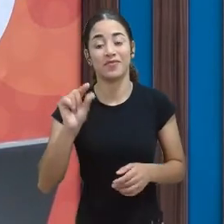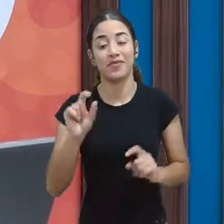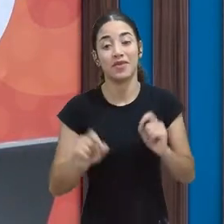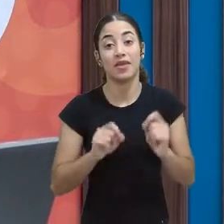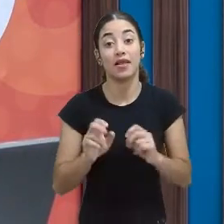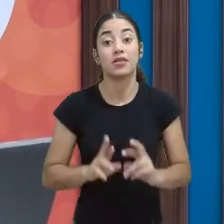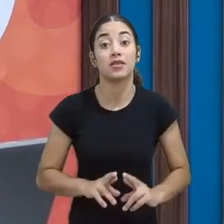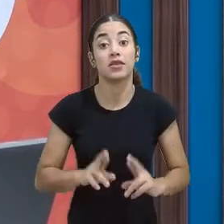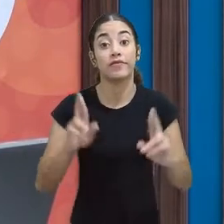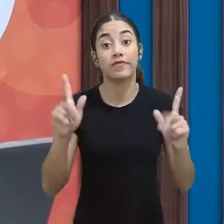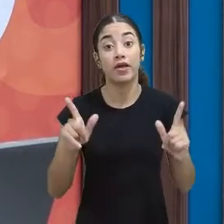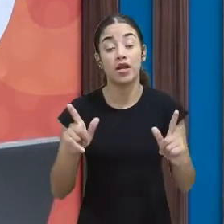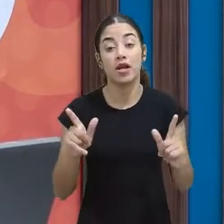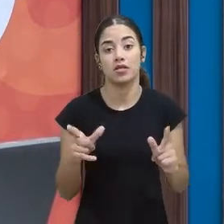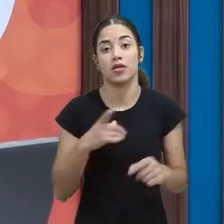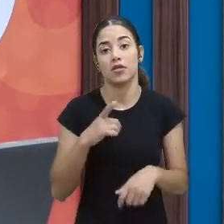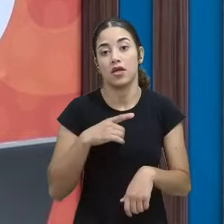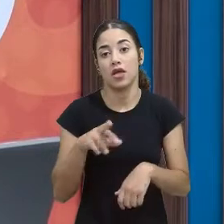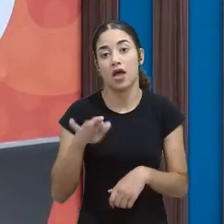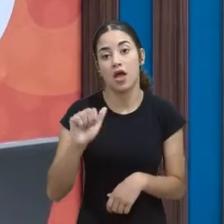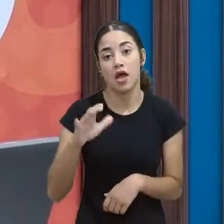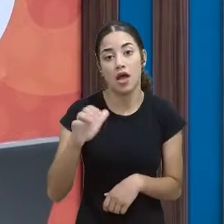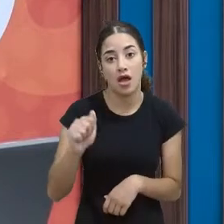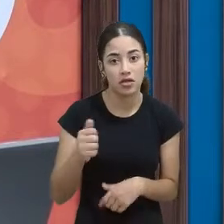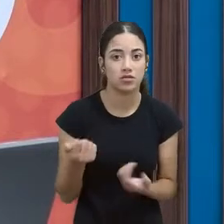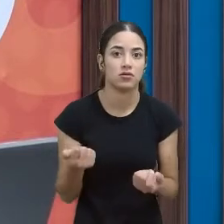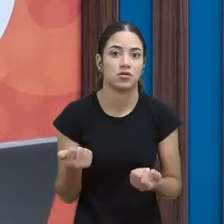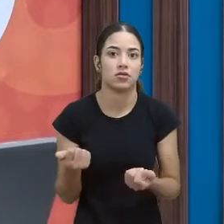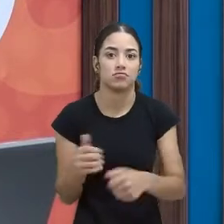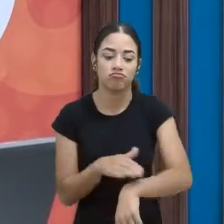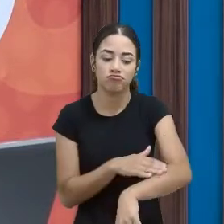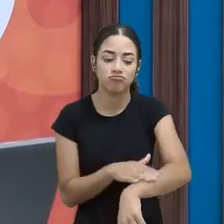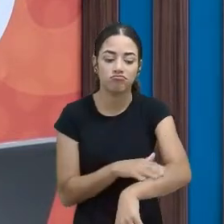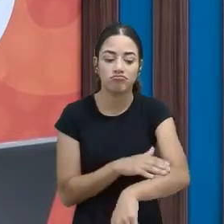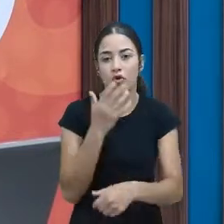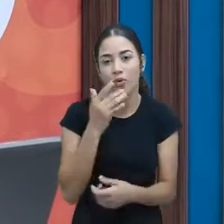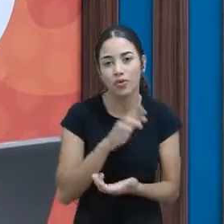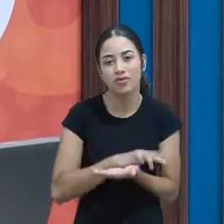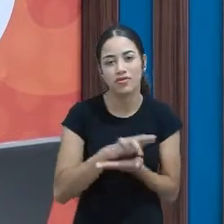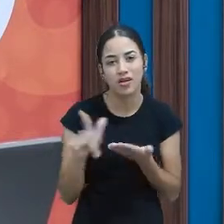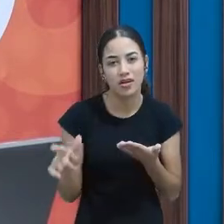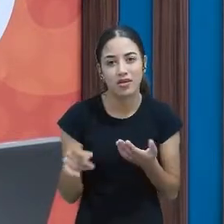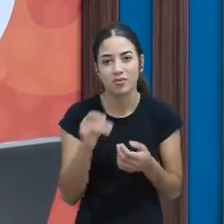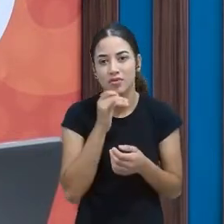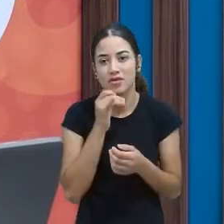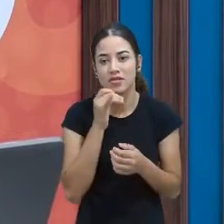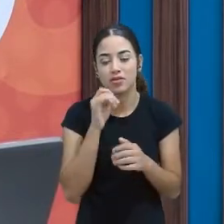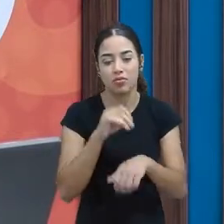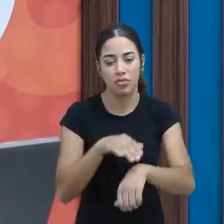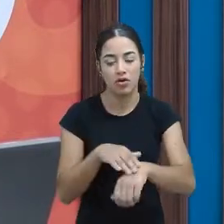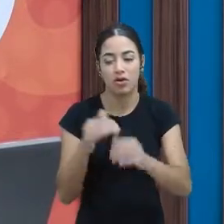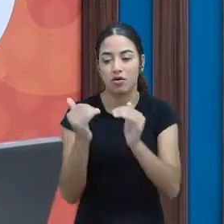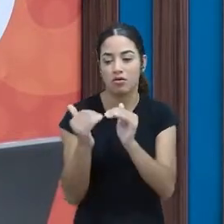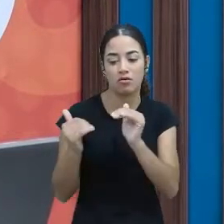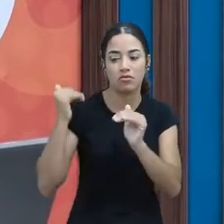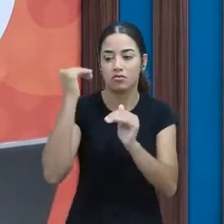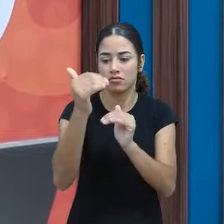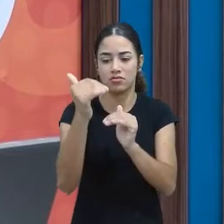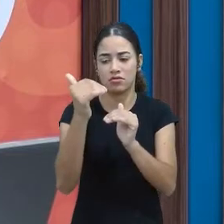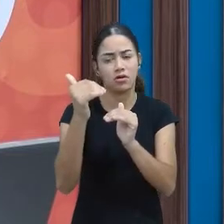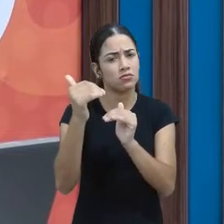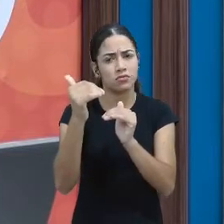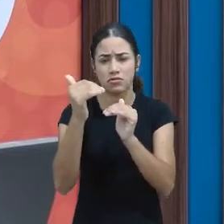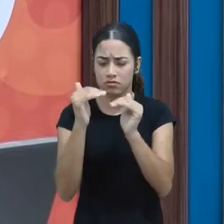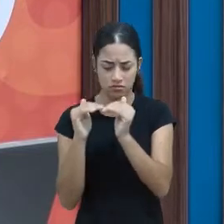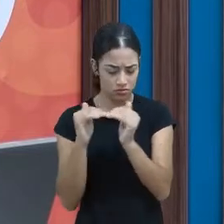da diferença entre raça, questão da eugenia, né, que a eugenia é uma raça superior à outra, que isso não existe, a raça humana é uma só,